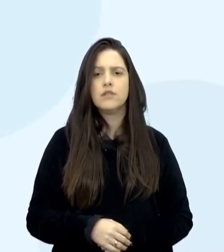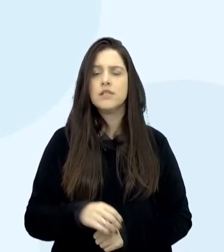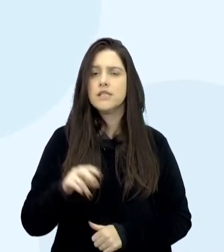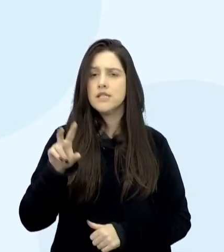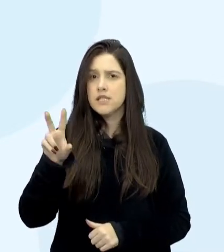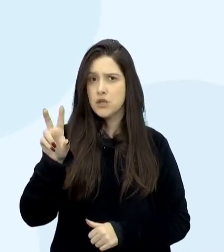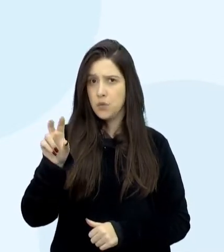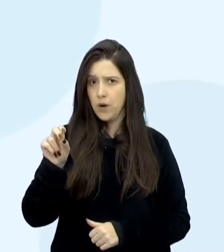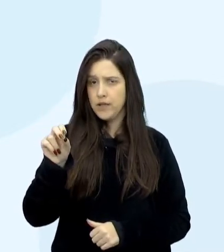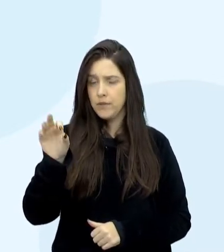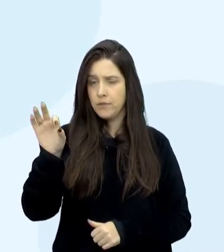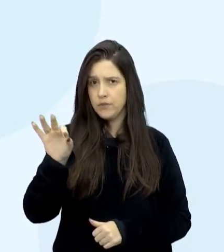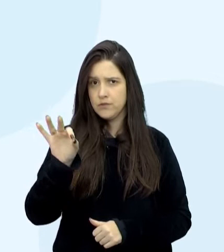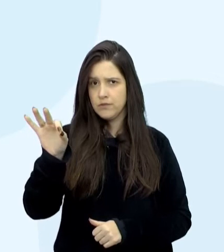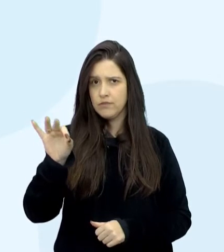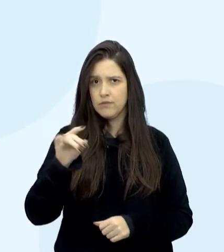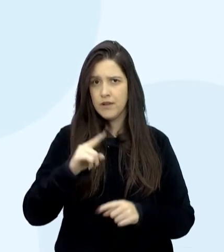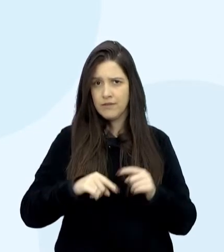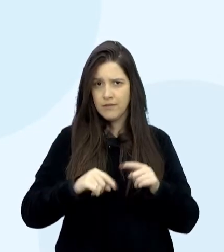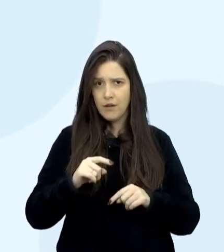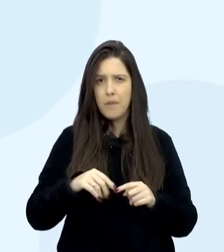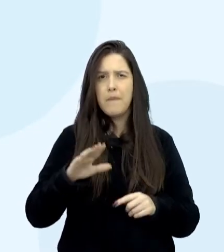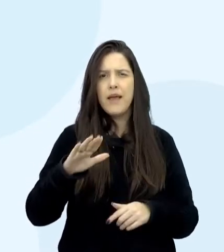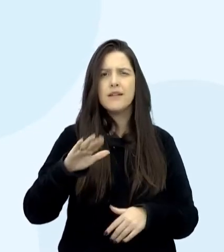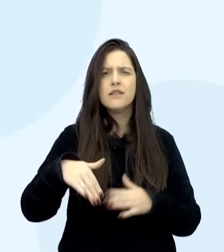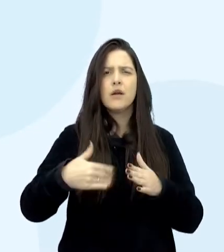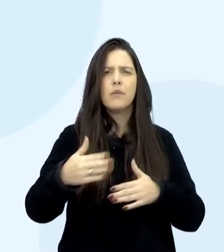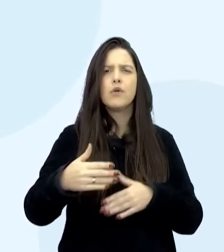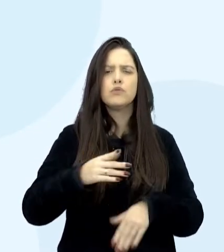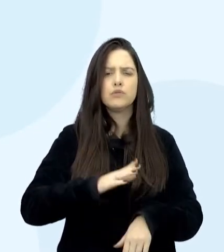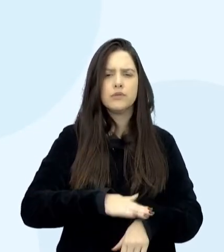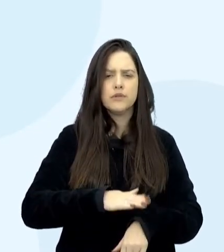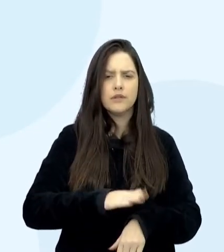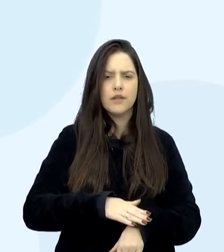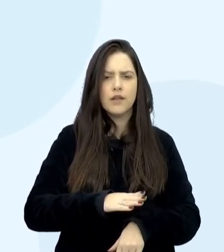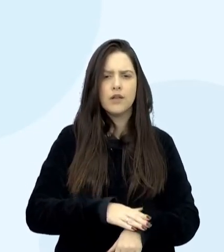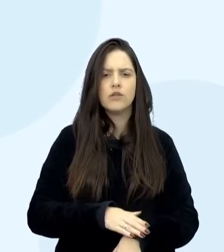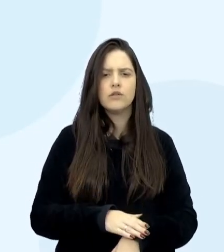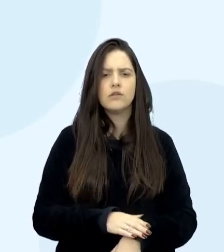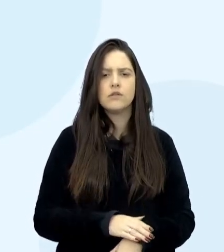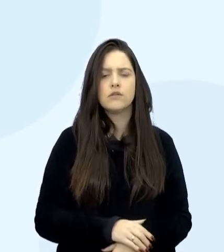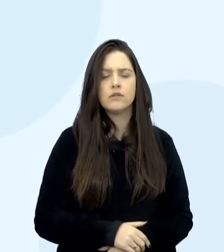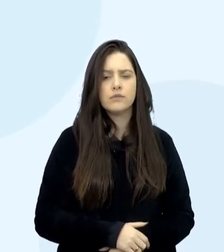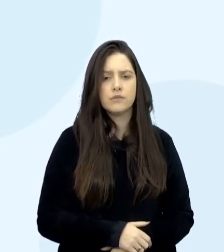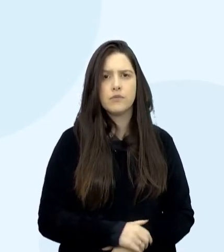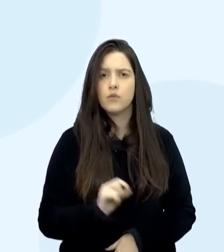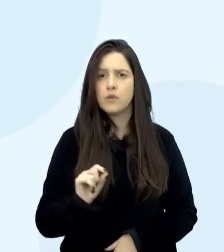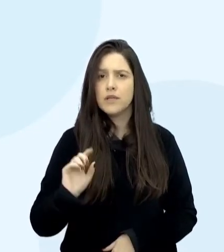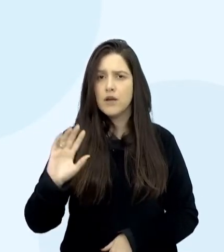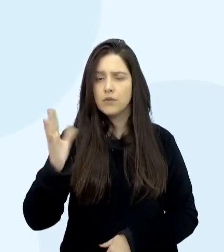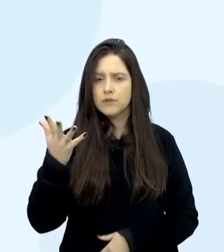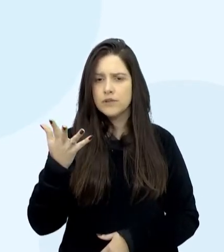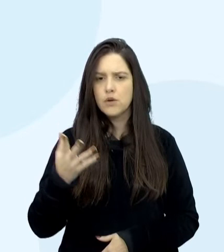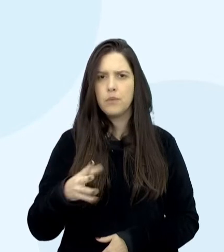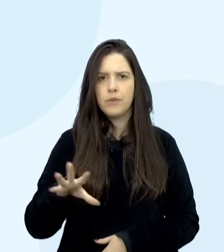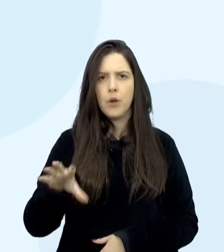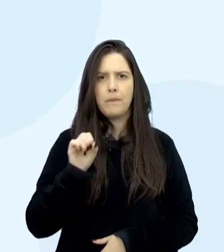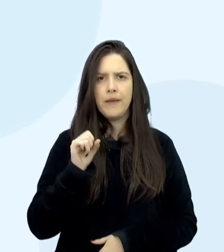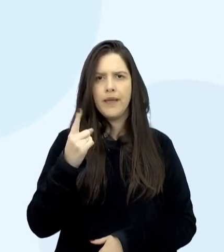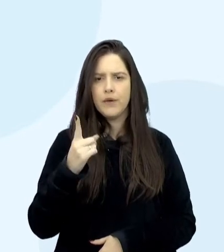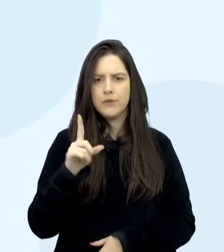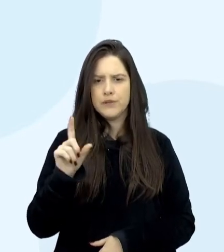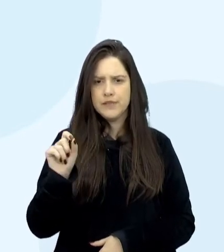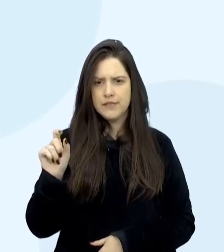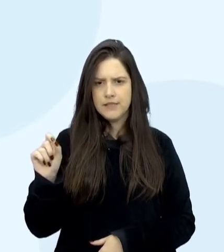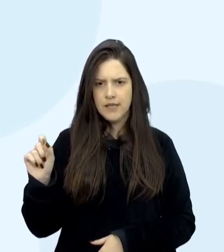50% do material. Passado mais um tempo, ó, passado mais uma unidade de tempo, o que aconteceu? Eu peguei o